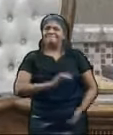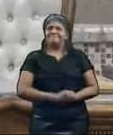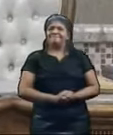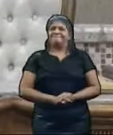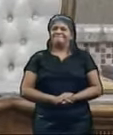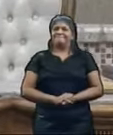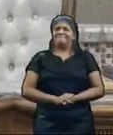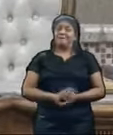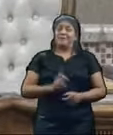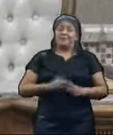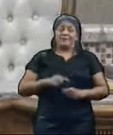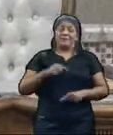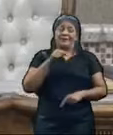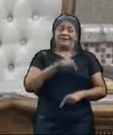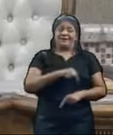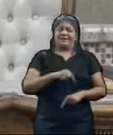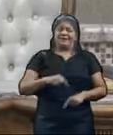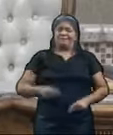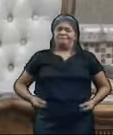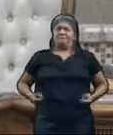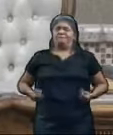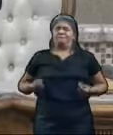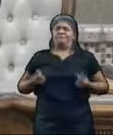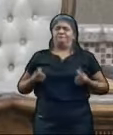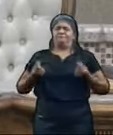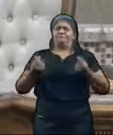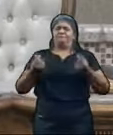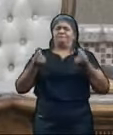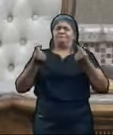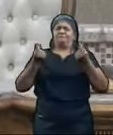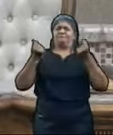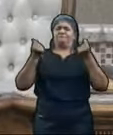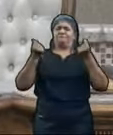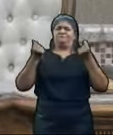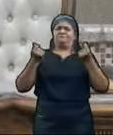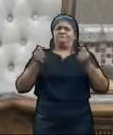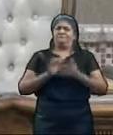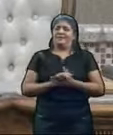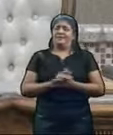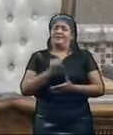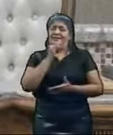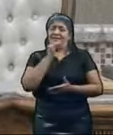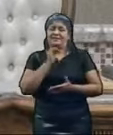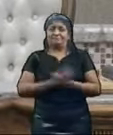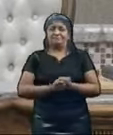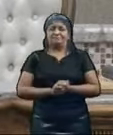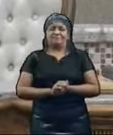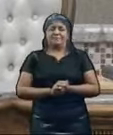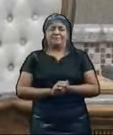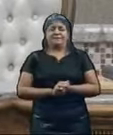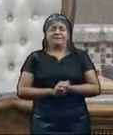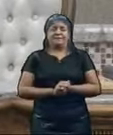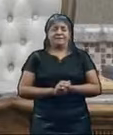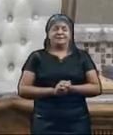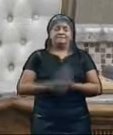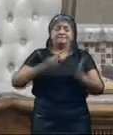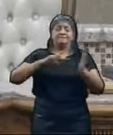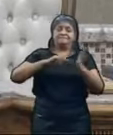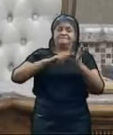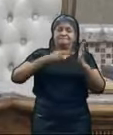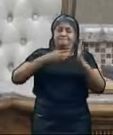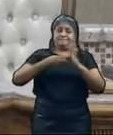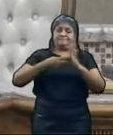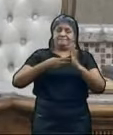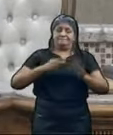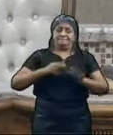é porque os arrogantes os ricos né meus bicos entre aspas contrário dos Pobres entre aspas